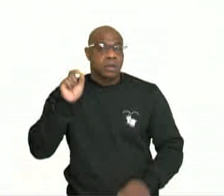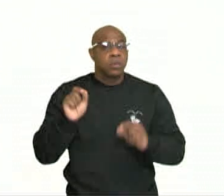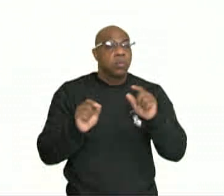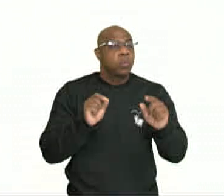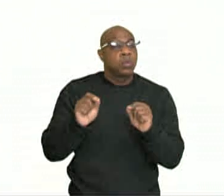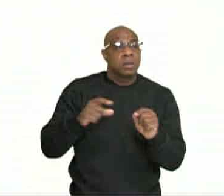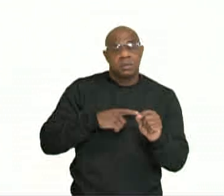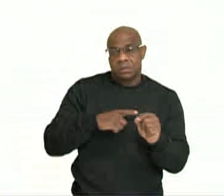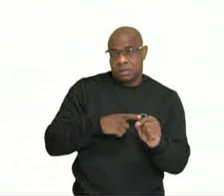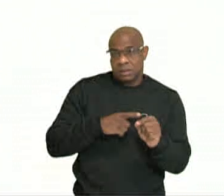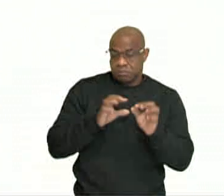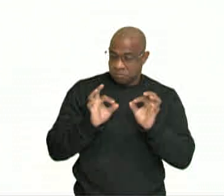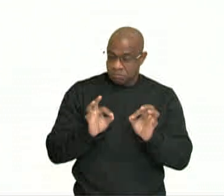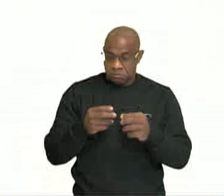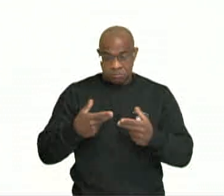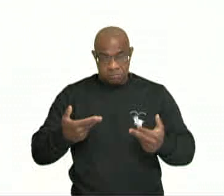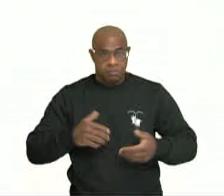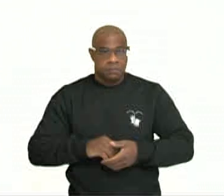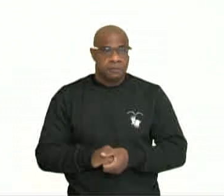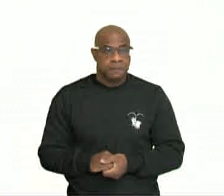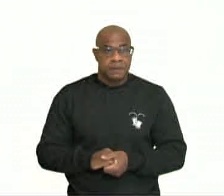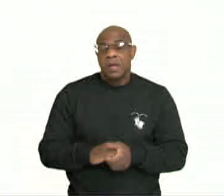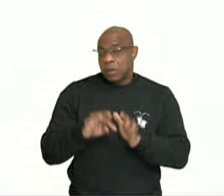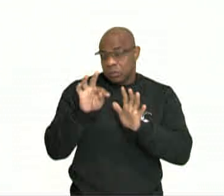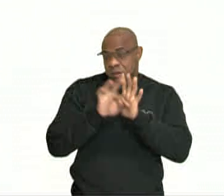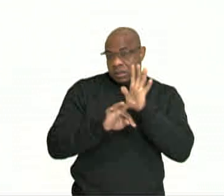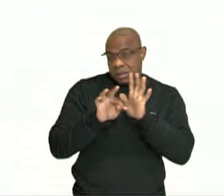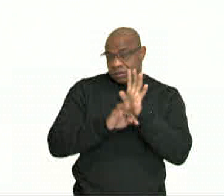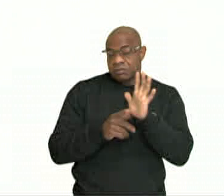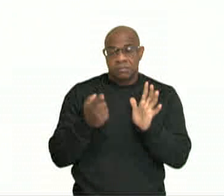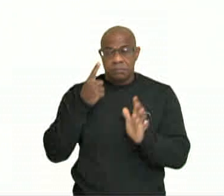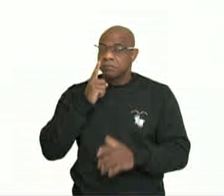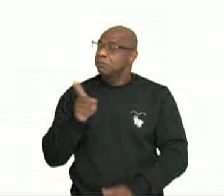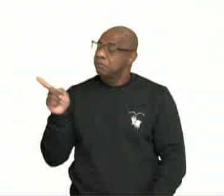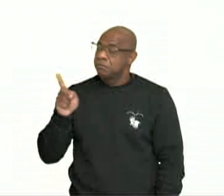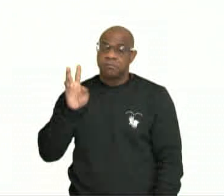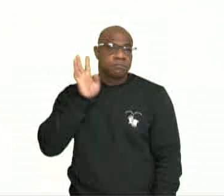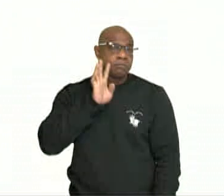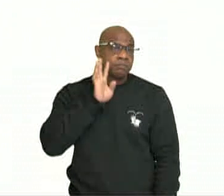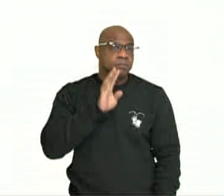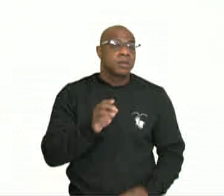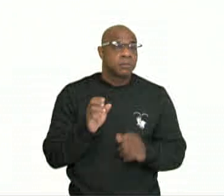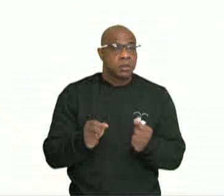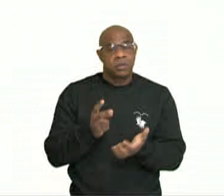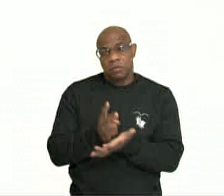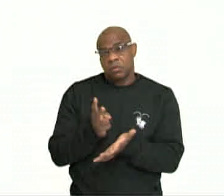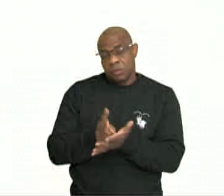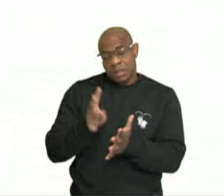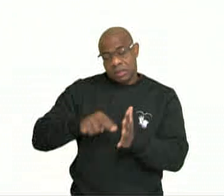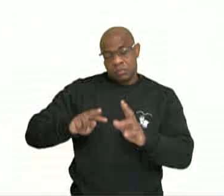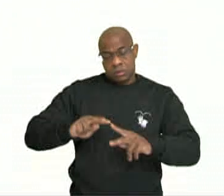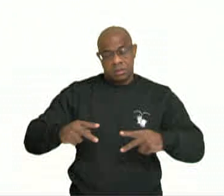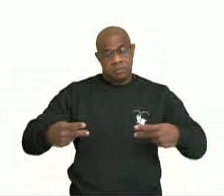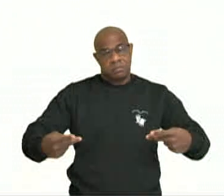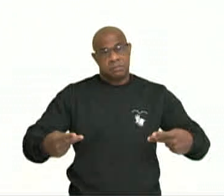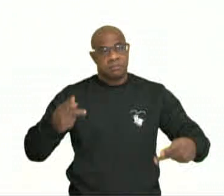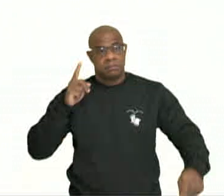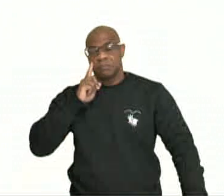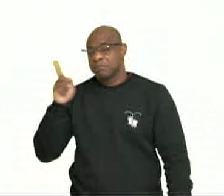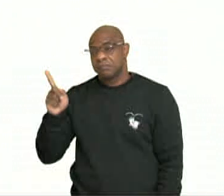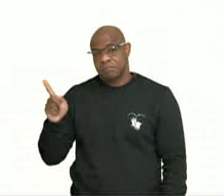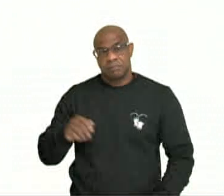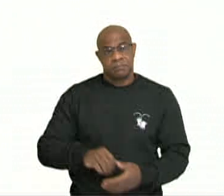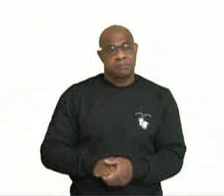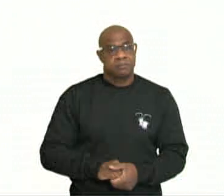lhe é conveniente. Gostou do texto? Bacana, né? Então você pode continuar essa leitura aqui, na página